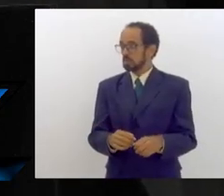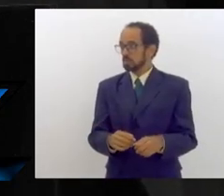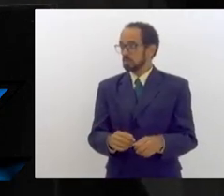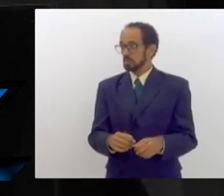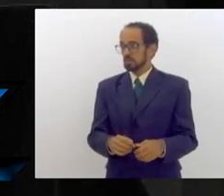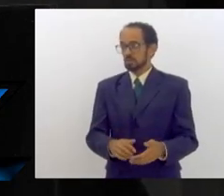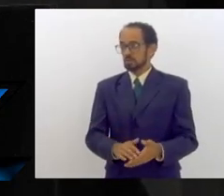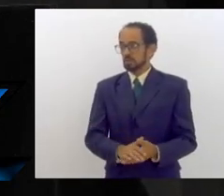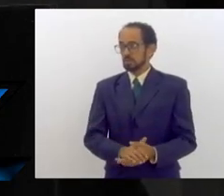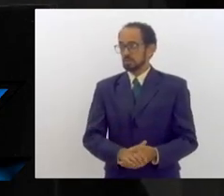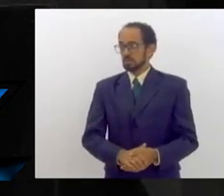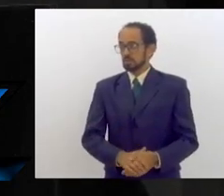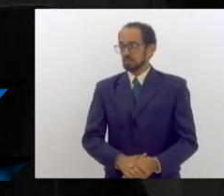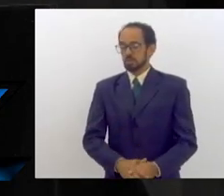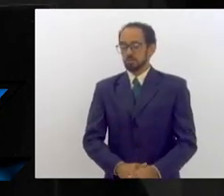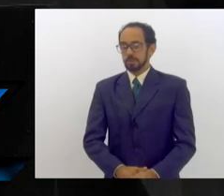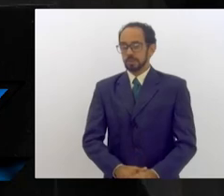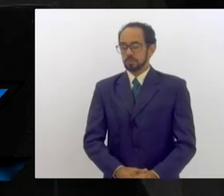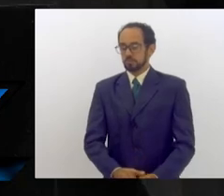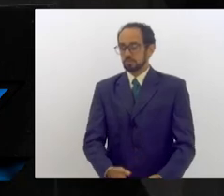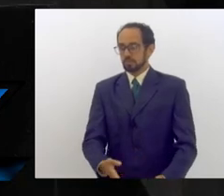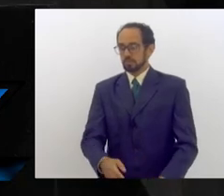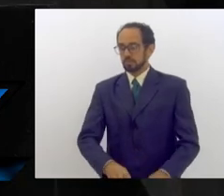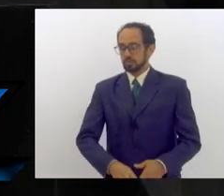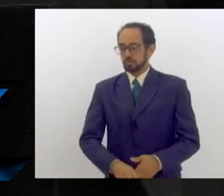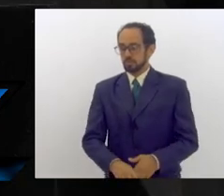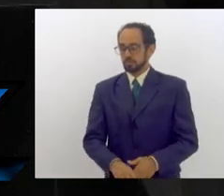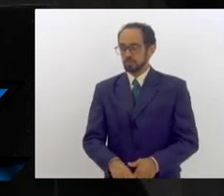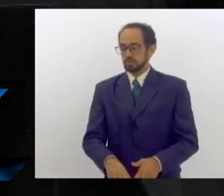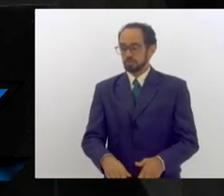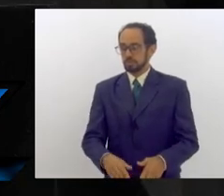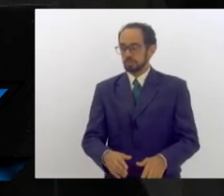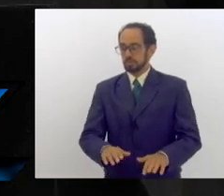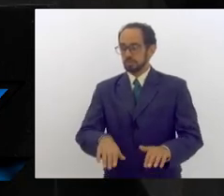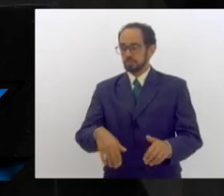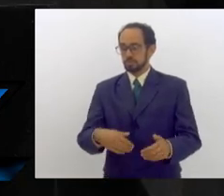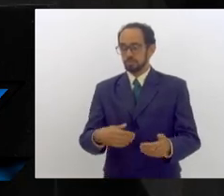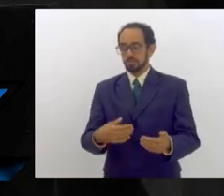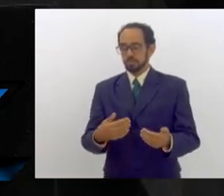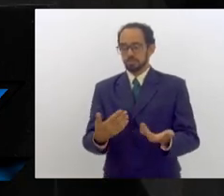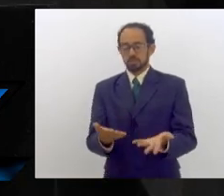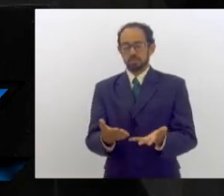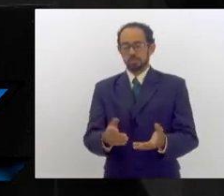o tradicional não vai dar certo